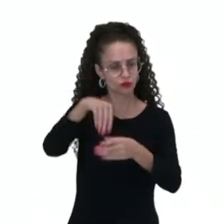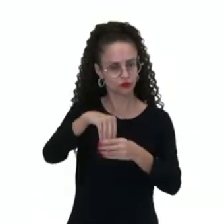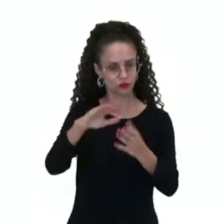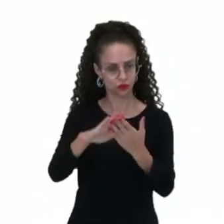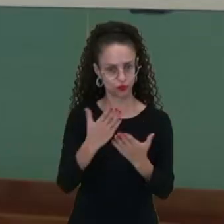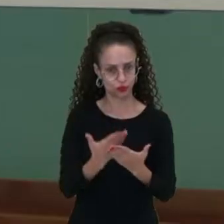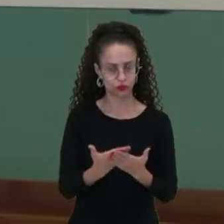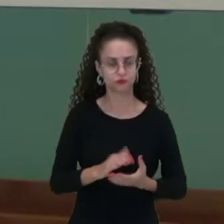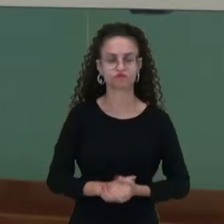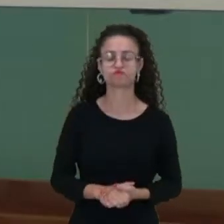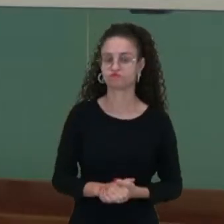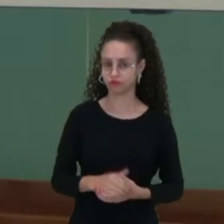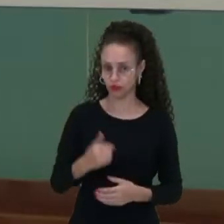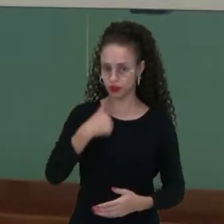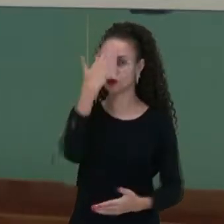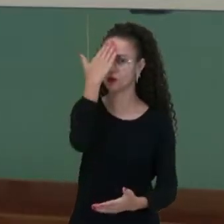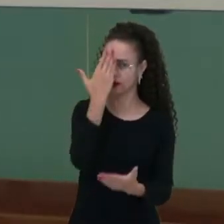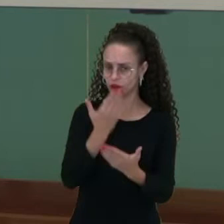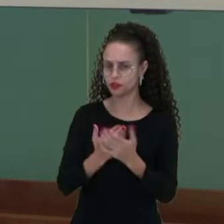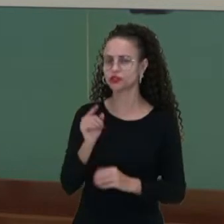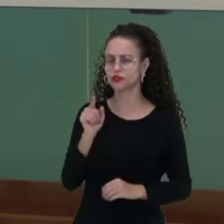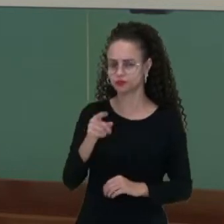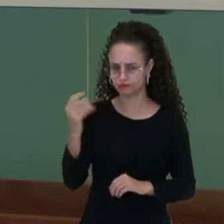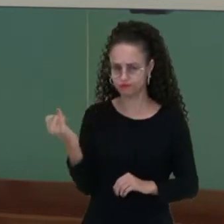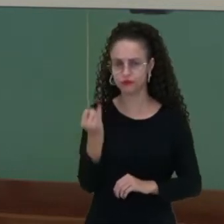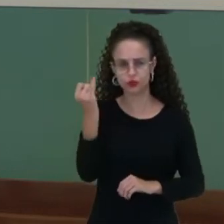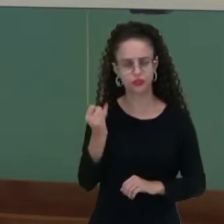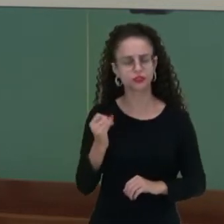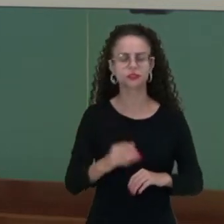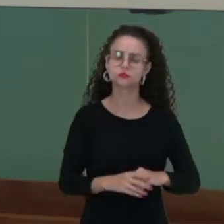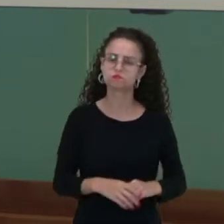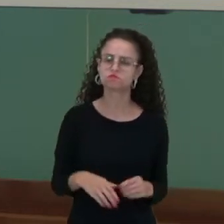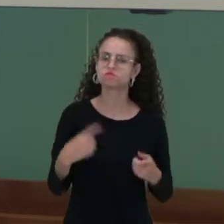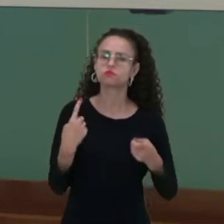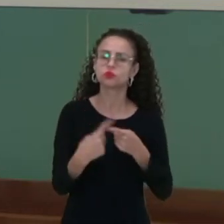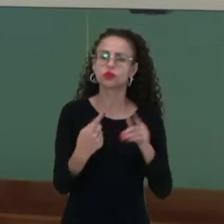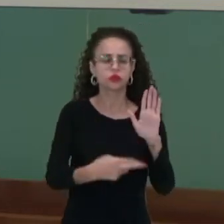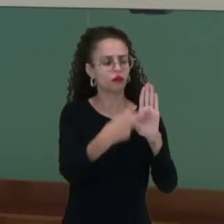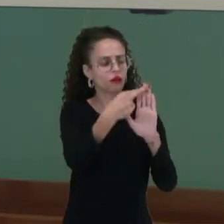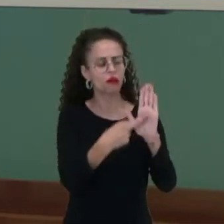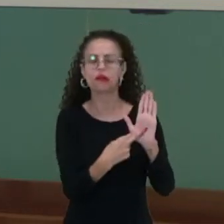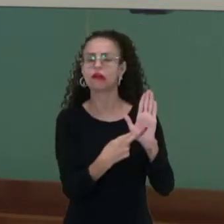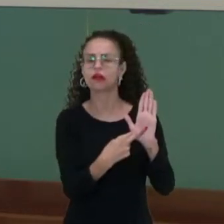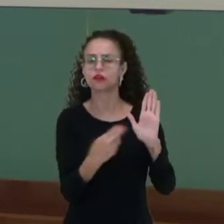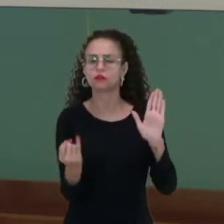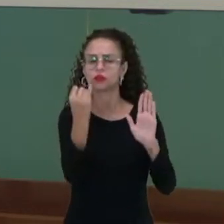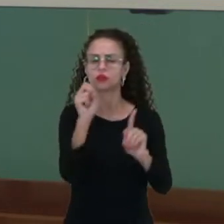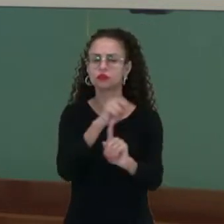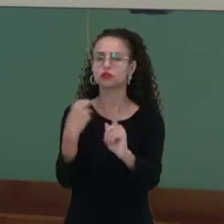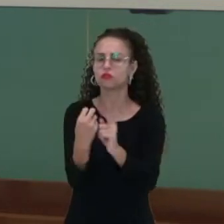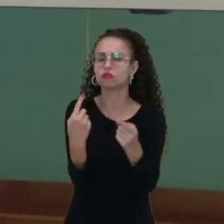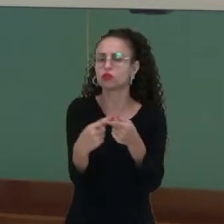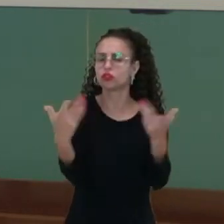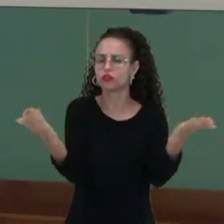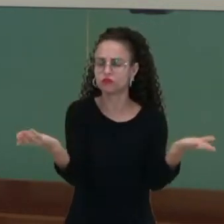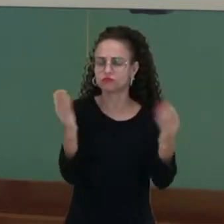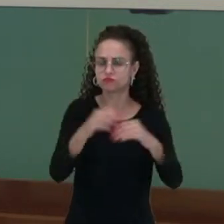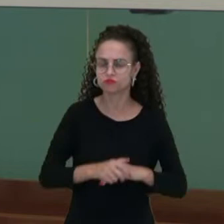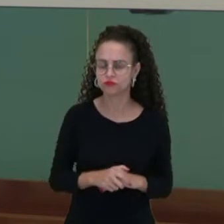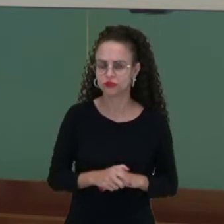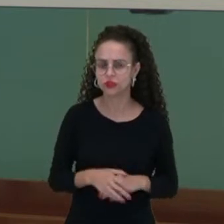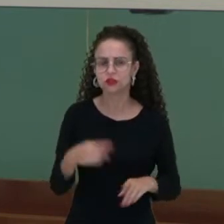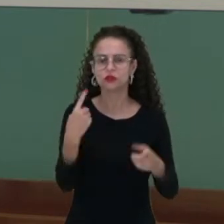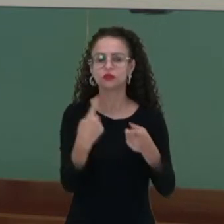Eu acredito muito nesse último ponto, inclusive. Por que não servem as regras e normas na sociedade? Por que servem